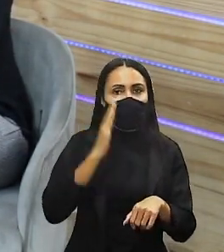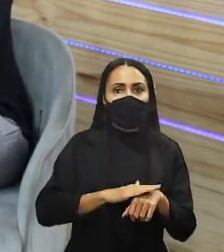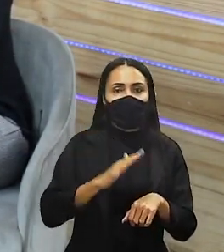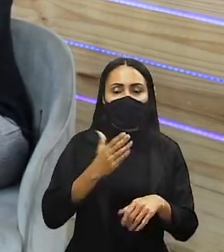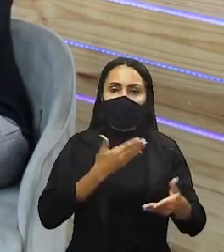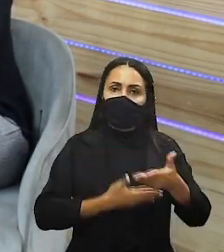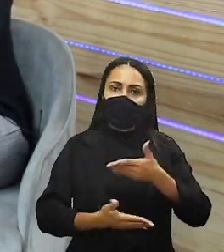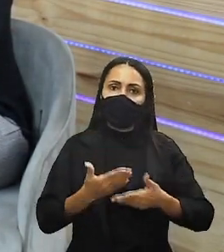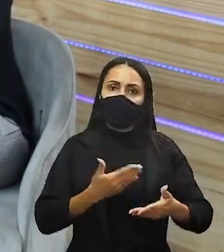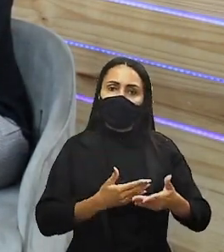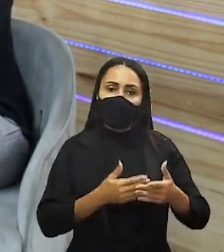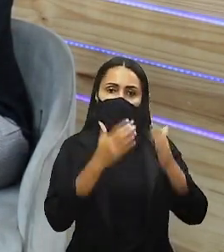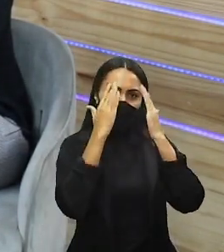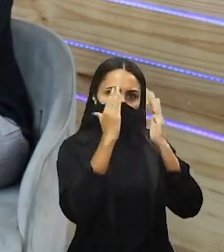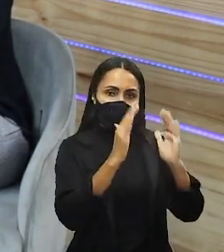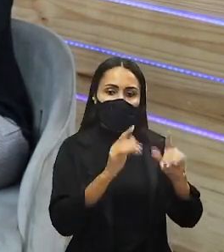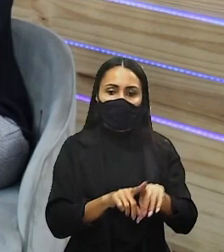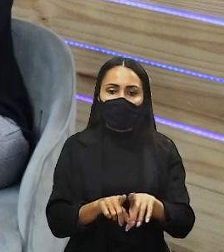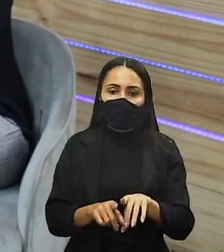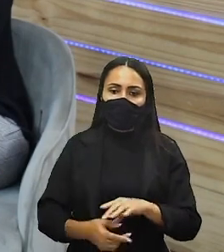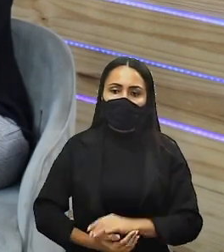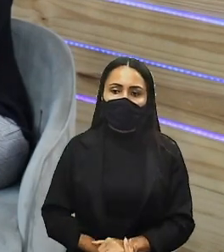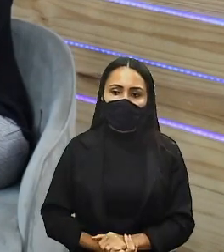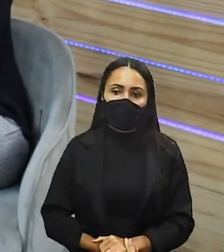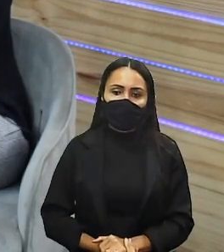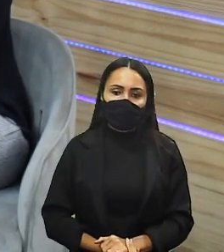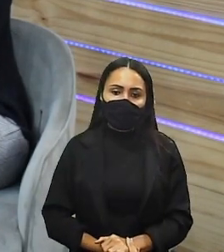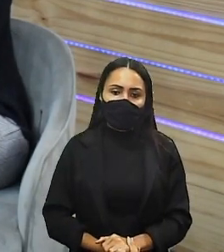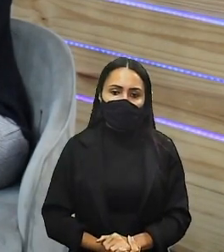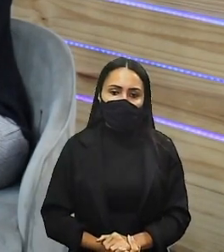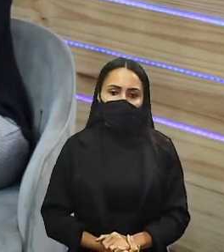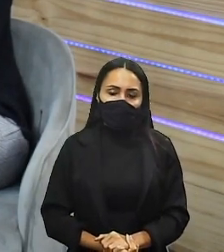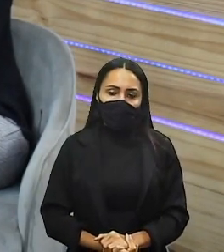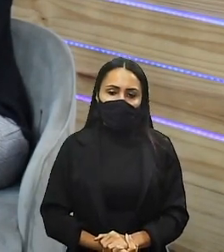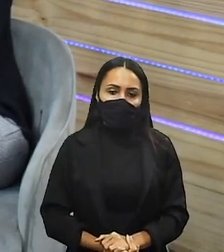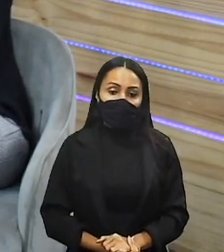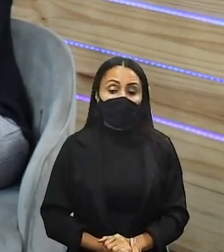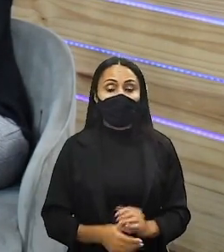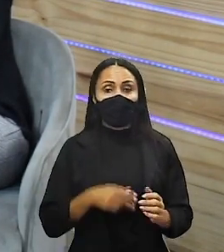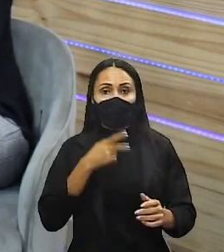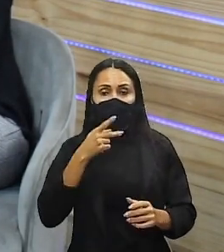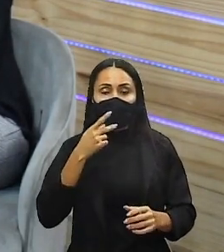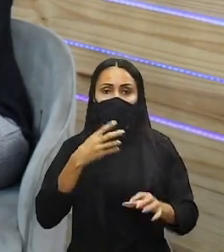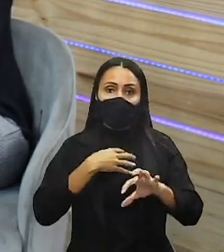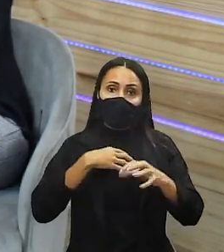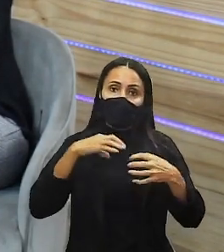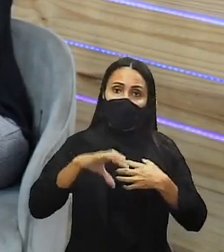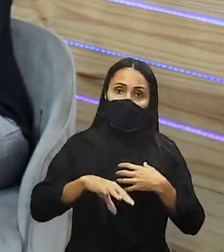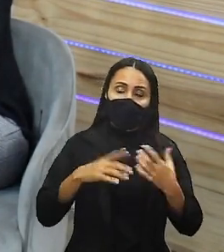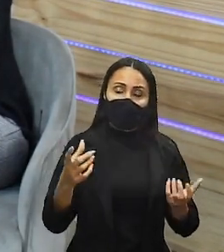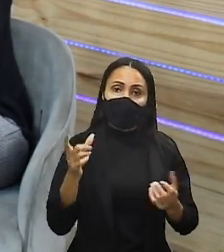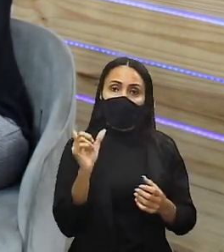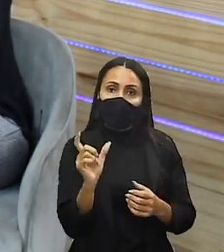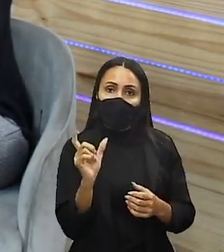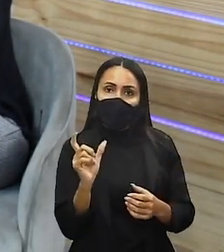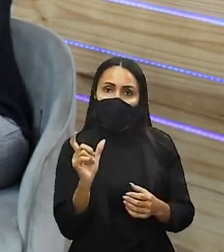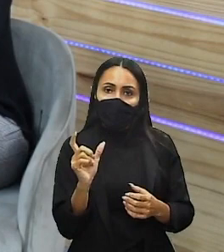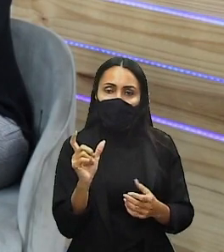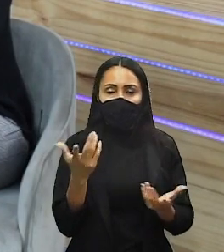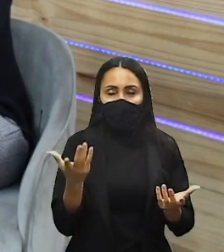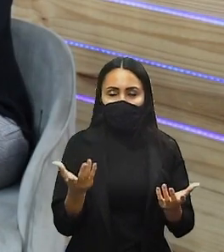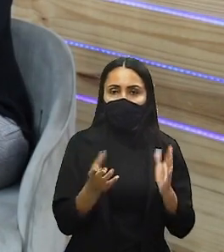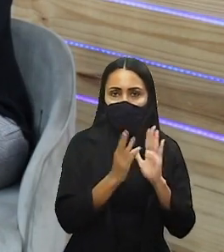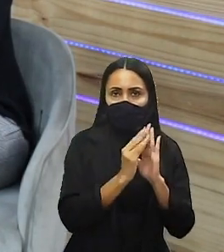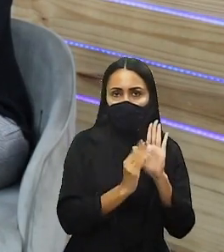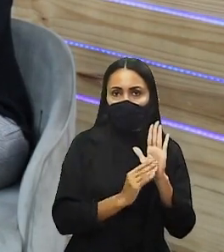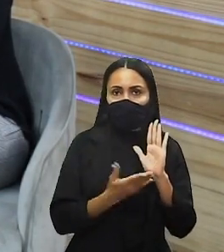outro e respeitar, né, mais o outro. E aí, quando a gente fala em empatia, a palavra que está aí em voga, né? Está na moda, todo mundo